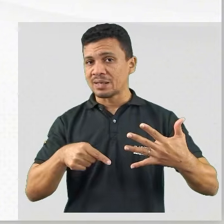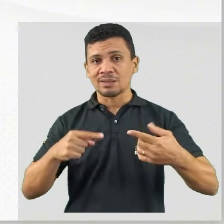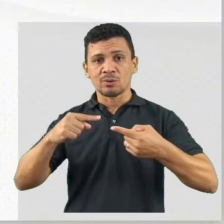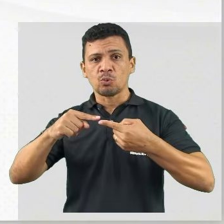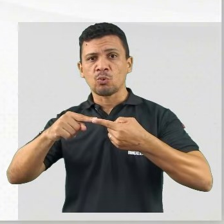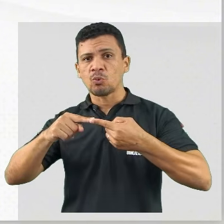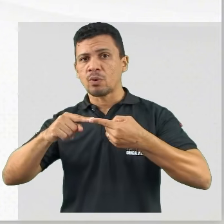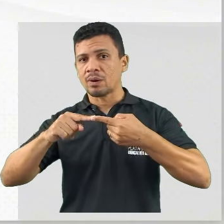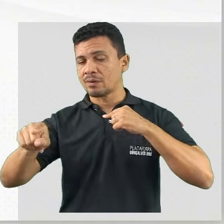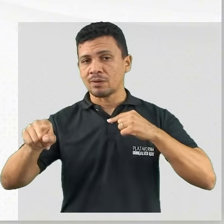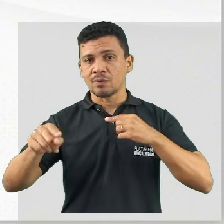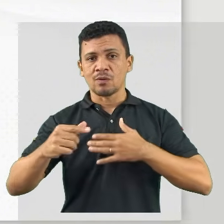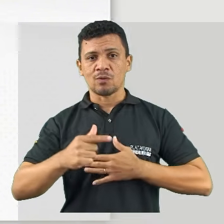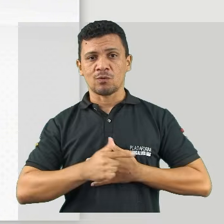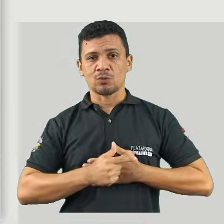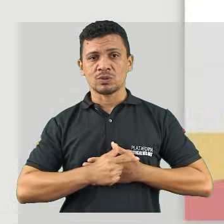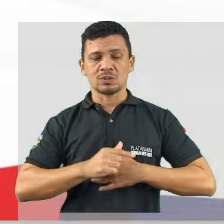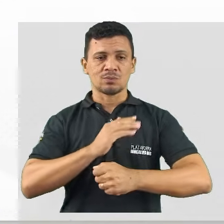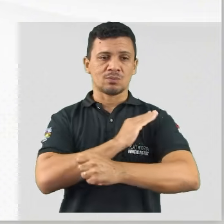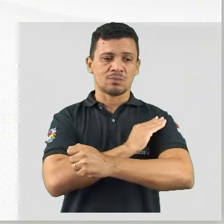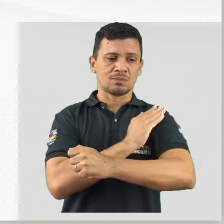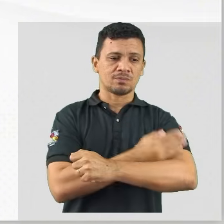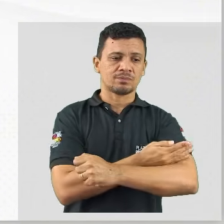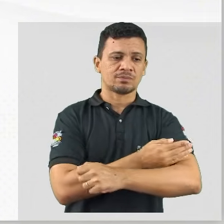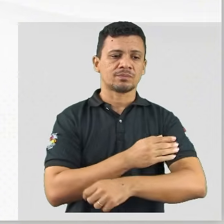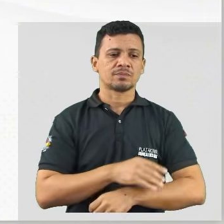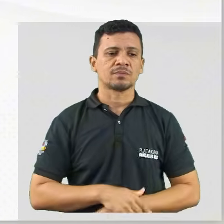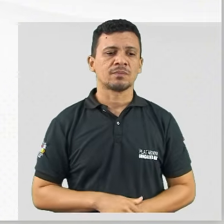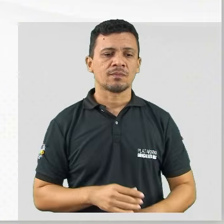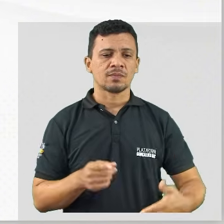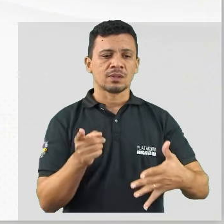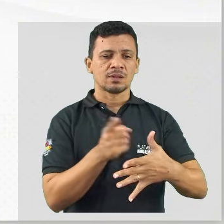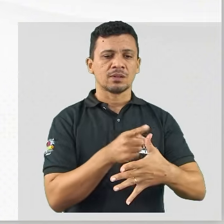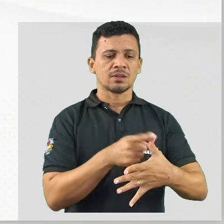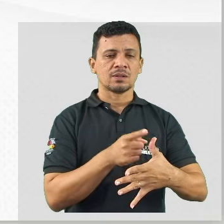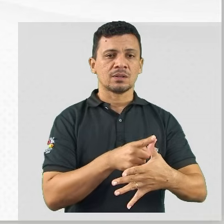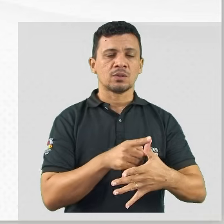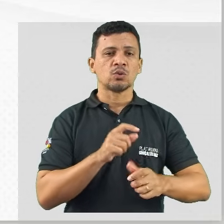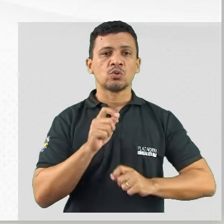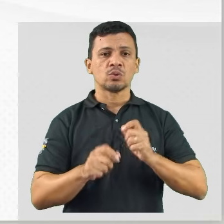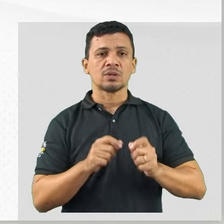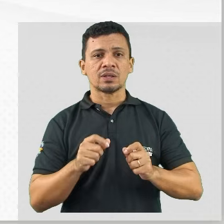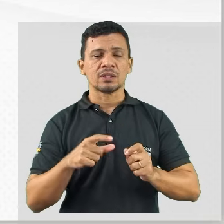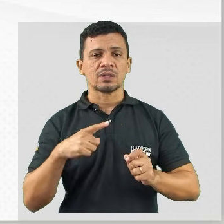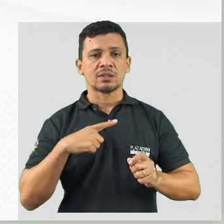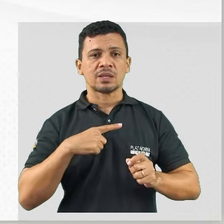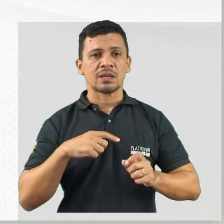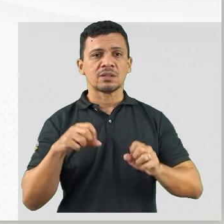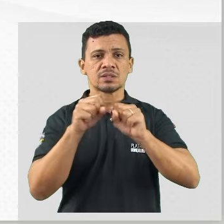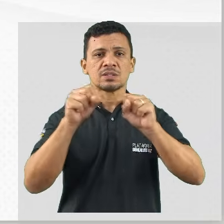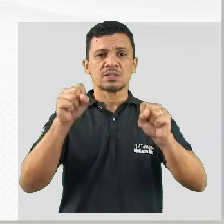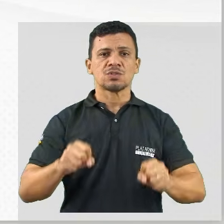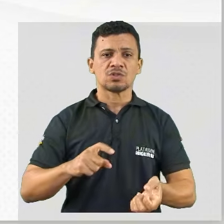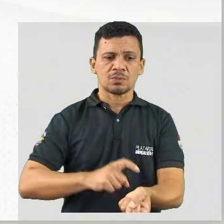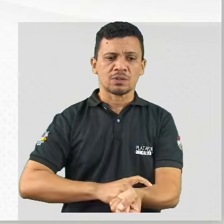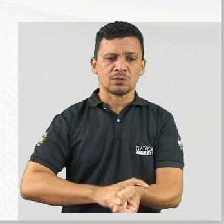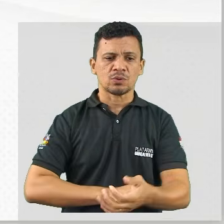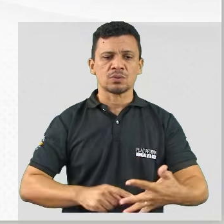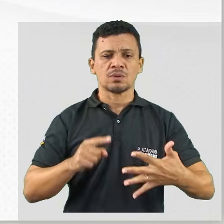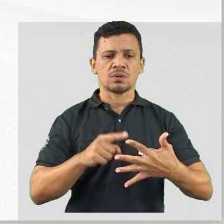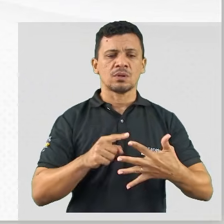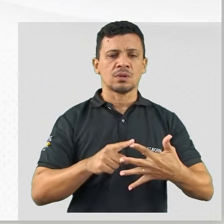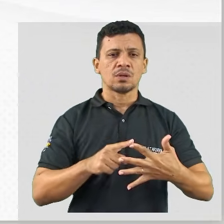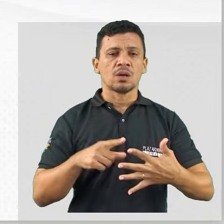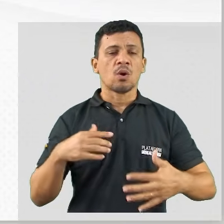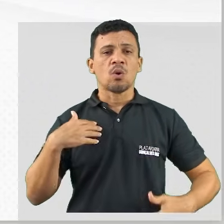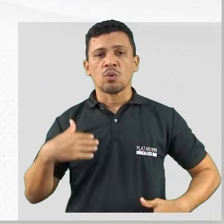representam uma função do músculo. Letra A, transmissão de impulsos nervosos. Letra B, estabilização